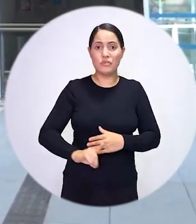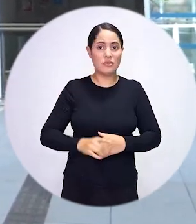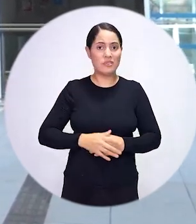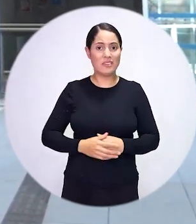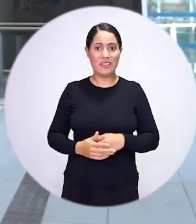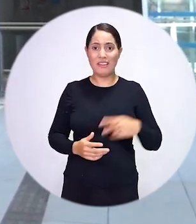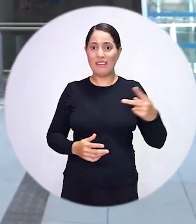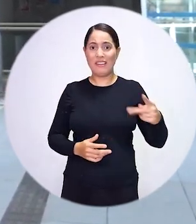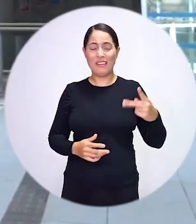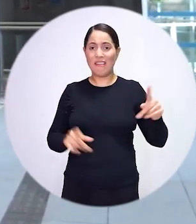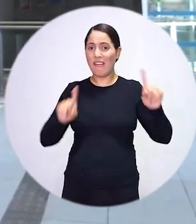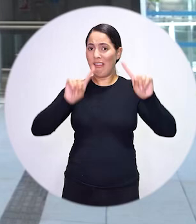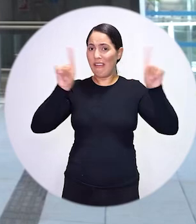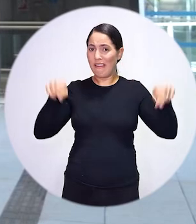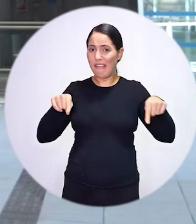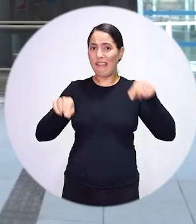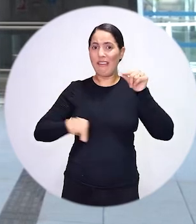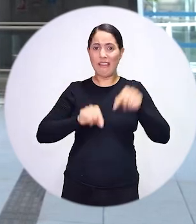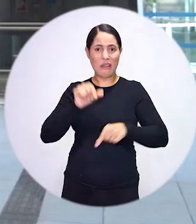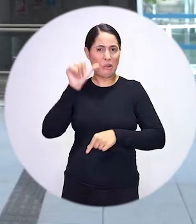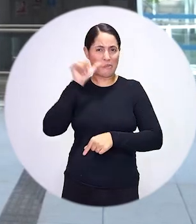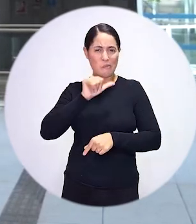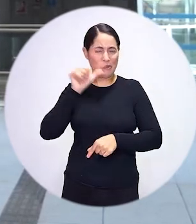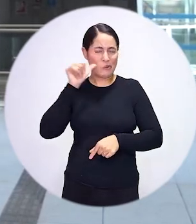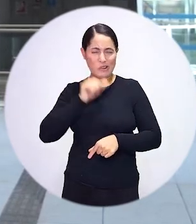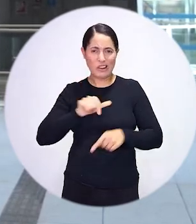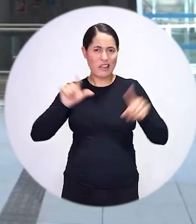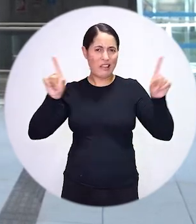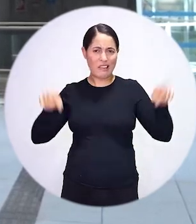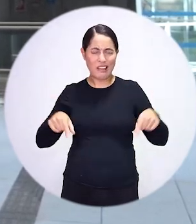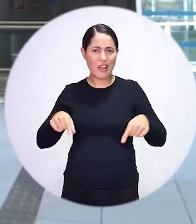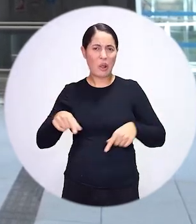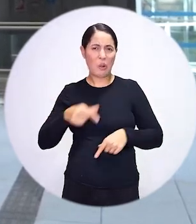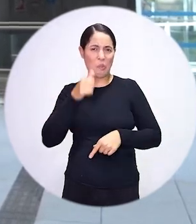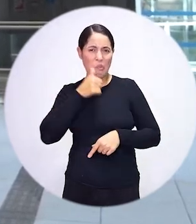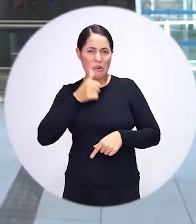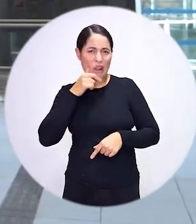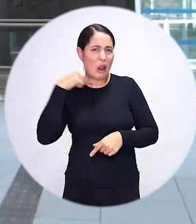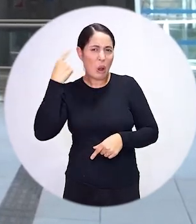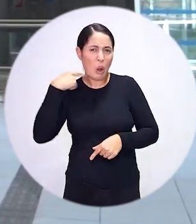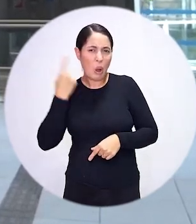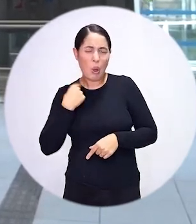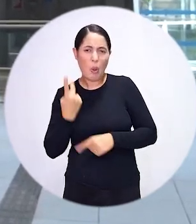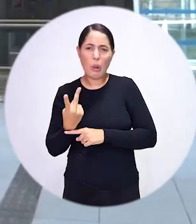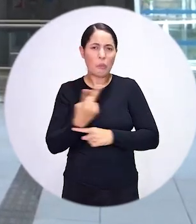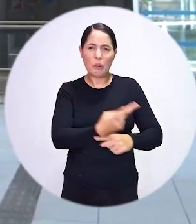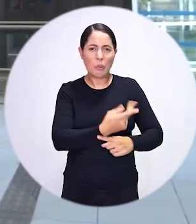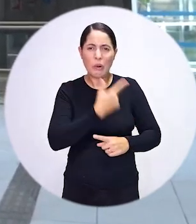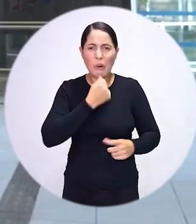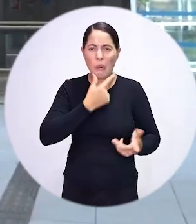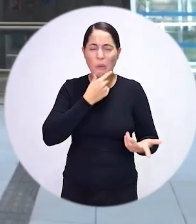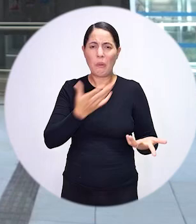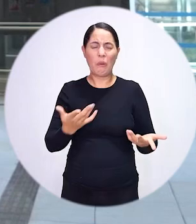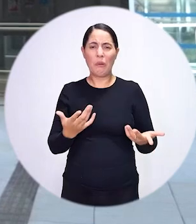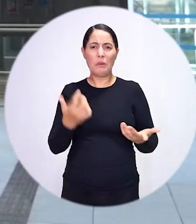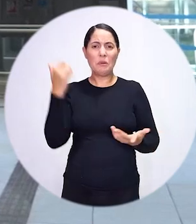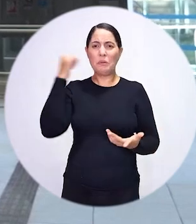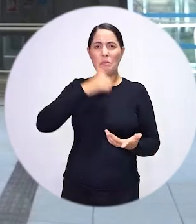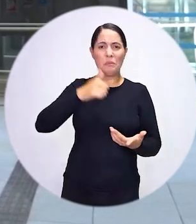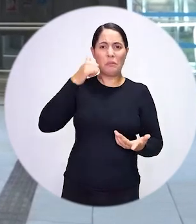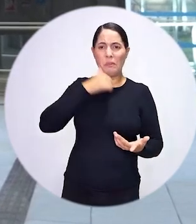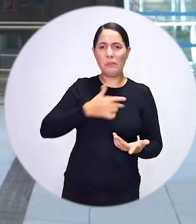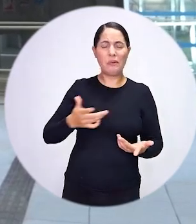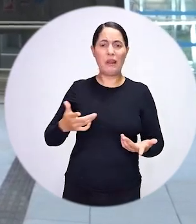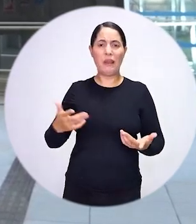os princípios de direito, proferiu palavras, entre aspas, as mulheres estão loucas atrás de homens, as mulheres